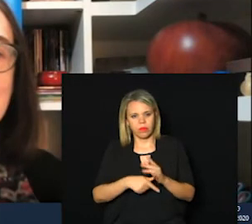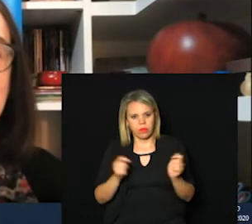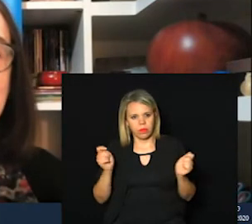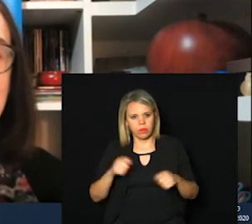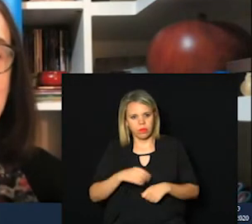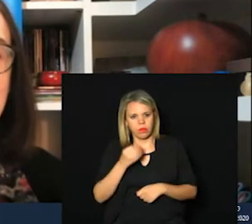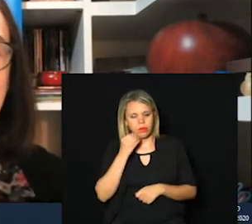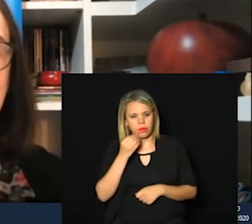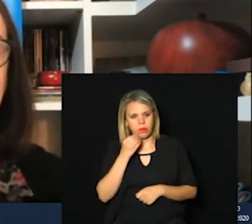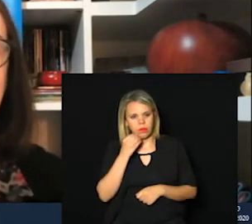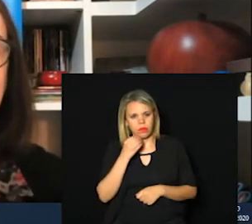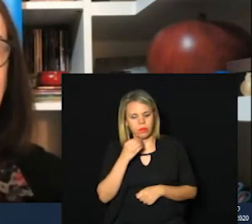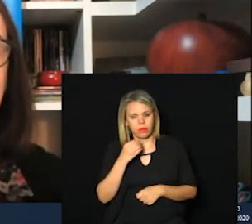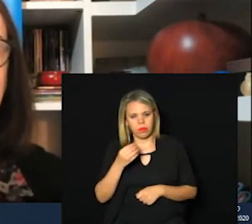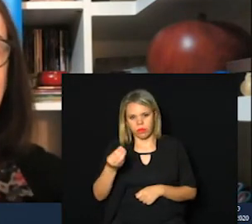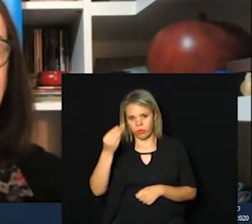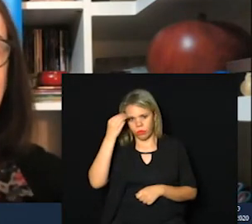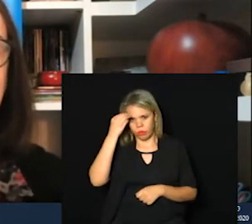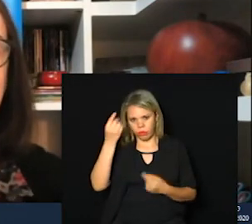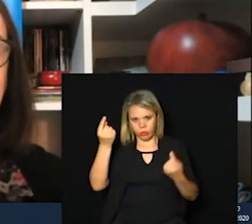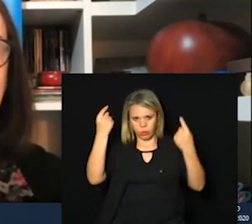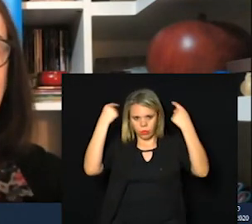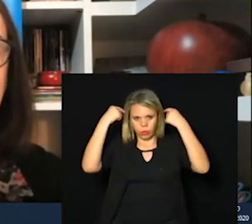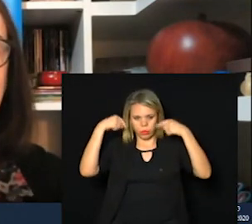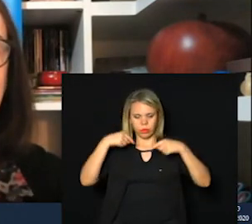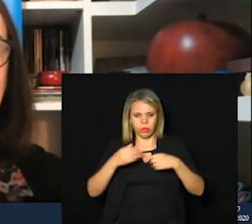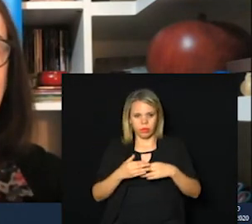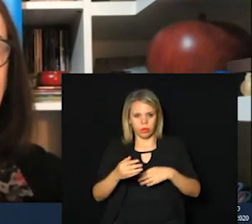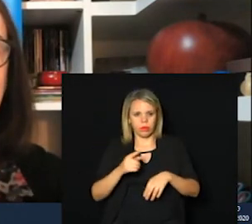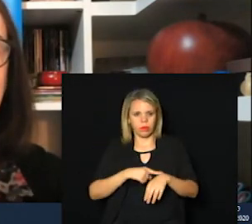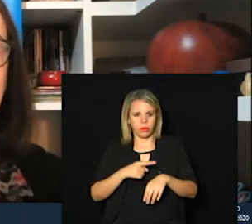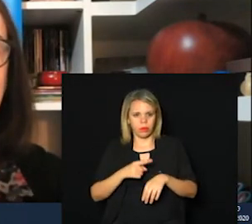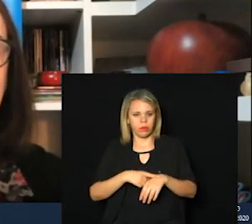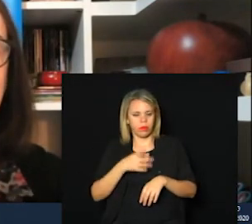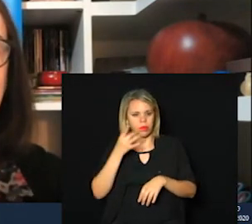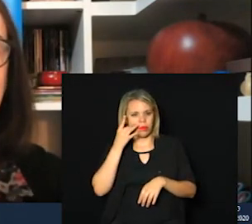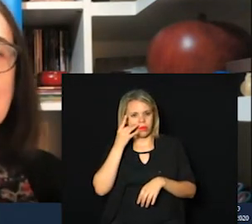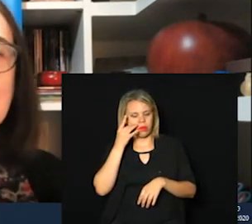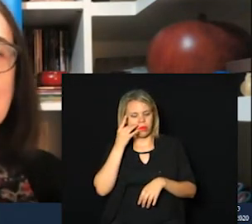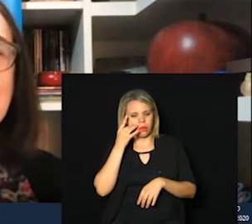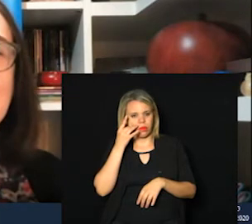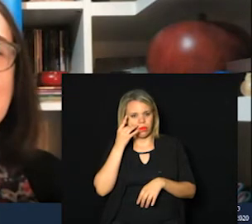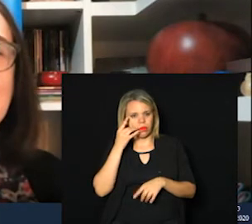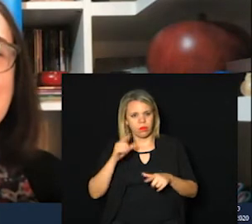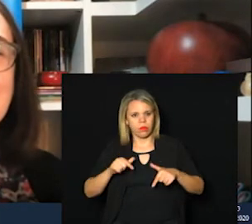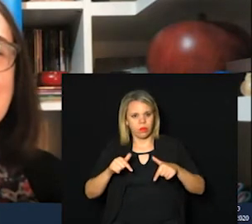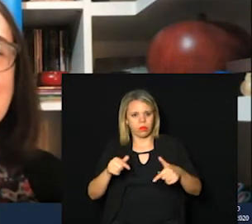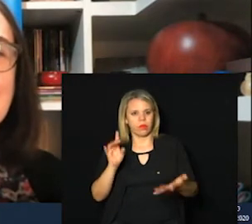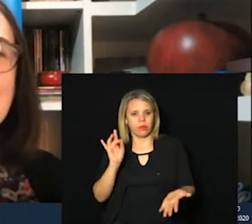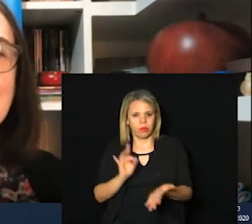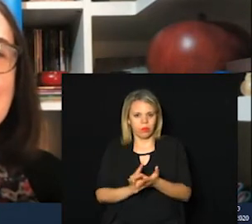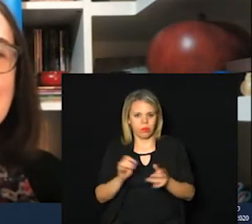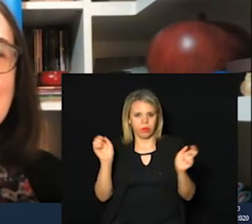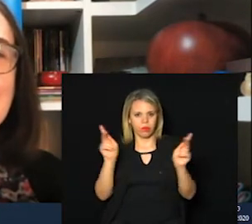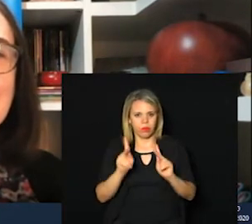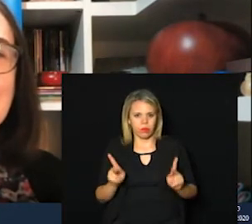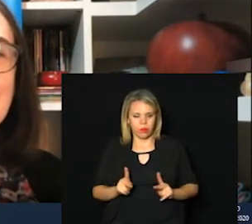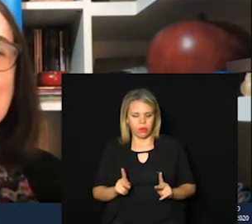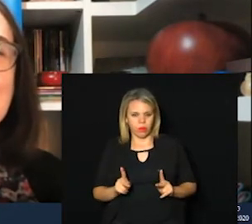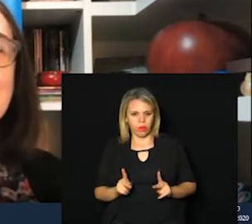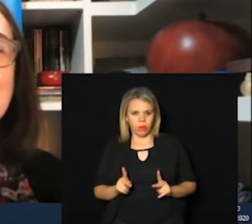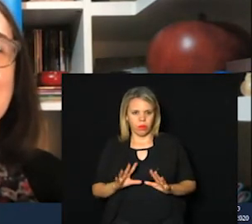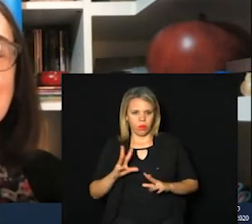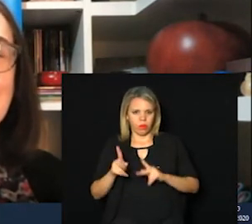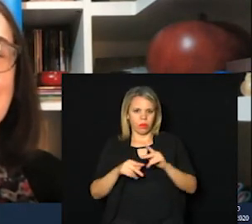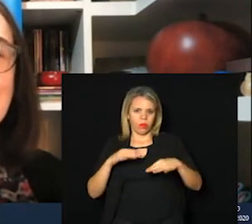bem povoe nossas mentes, que o tempo presente se faça chão de ações concretas pela paz, vinda de todas